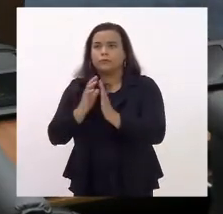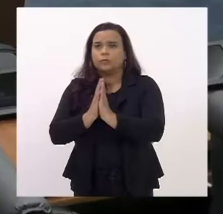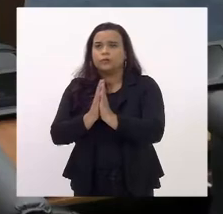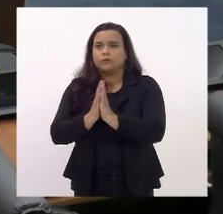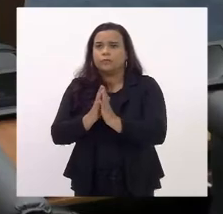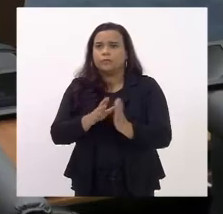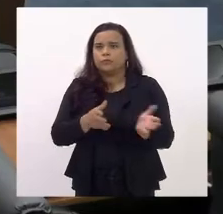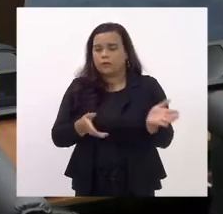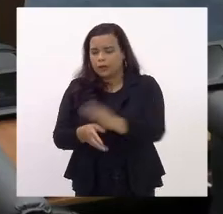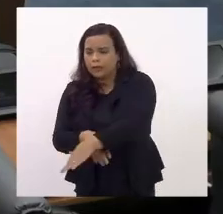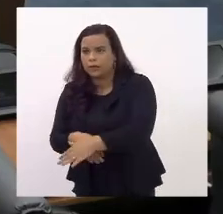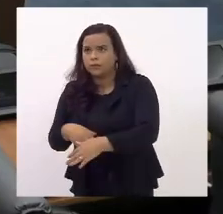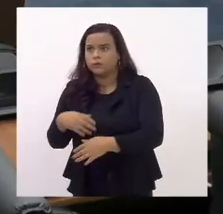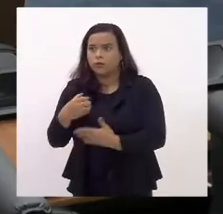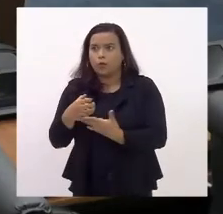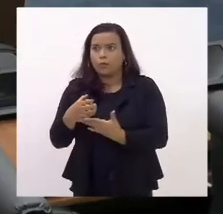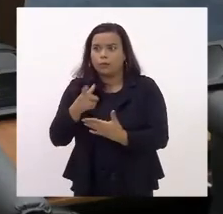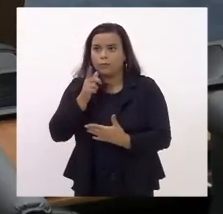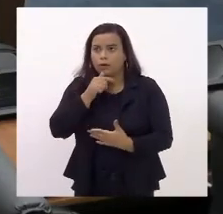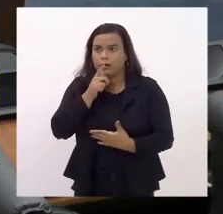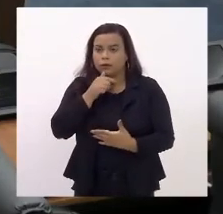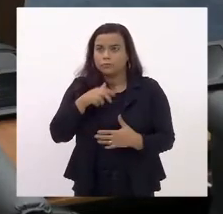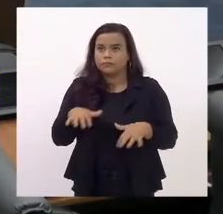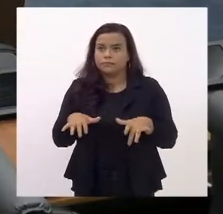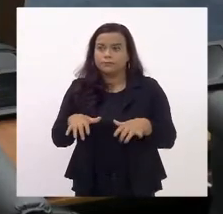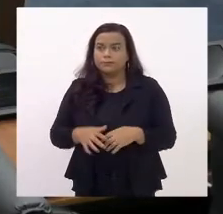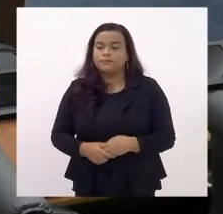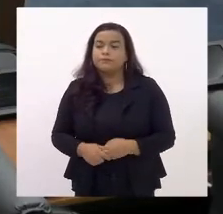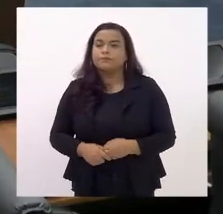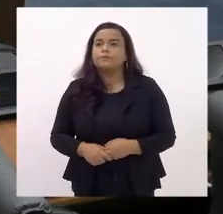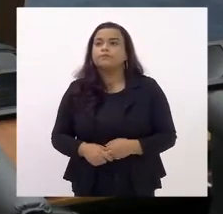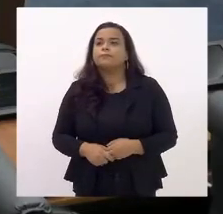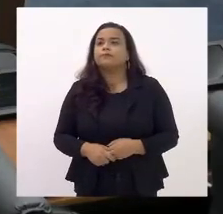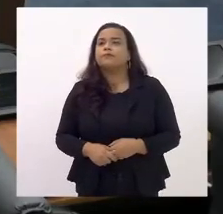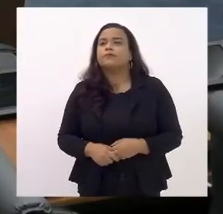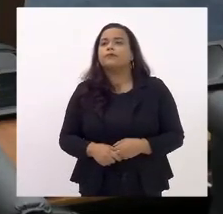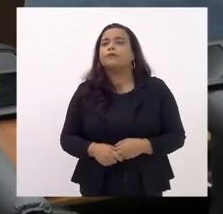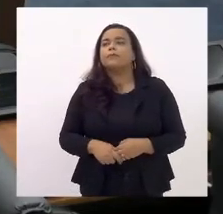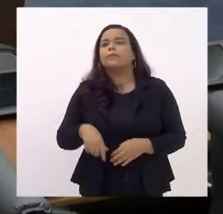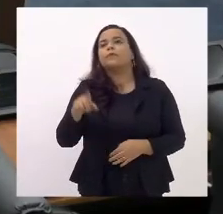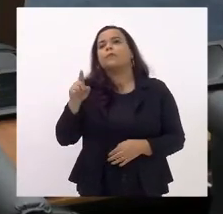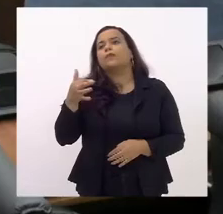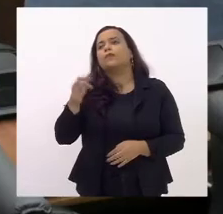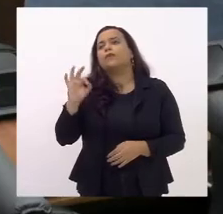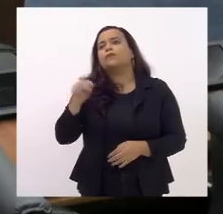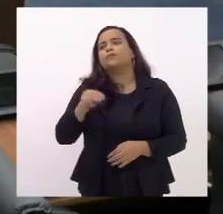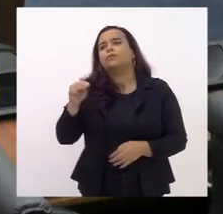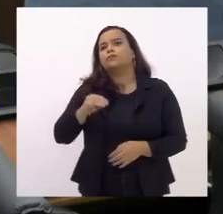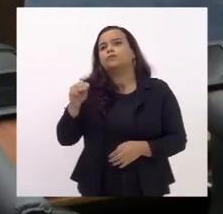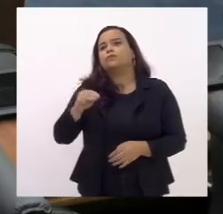molhou o computador. O excelência dispõe de 10 minutos no tempo regimental.